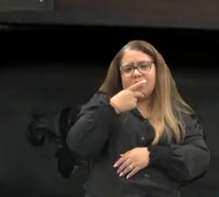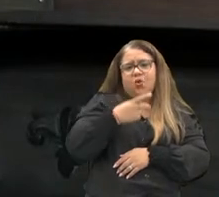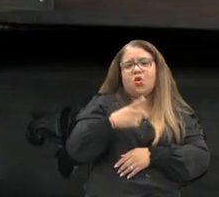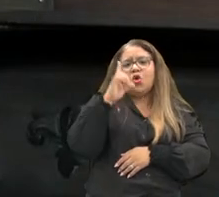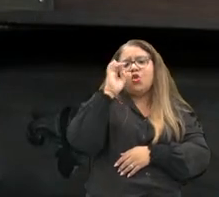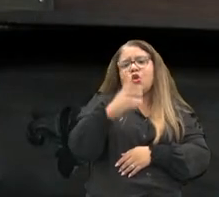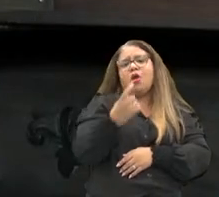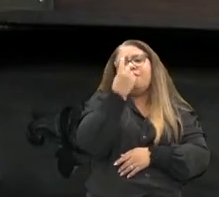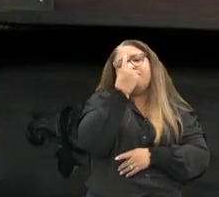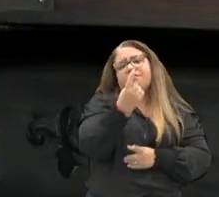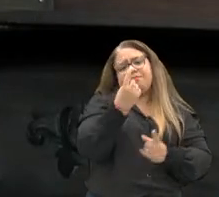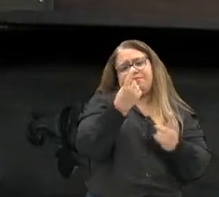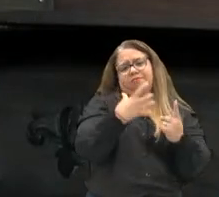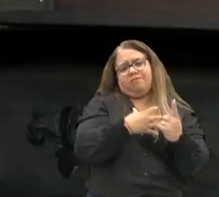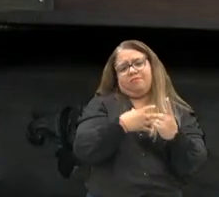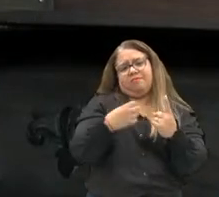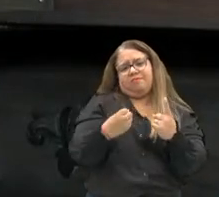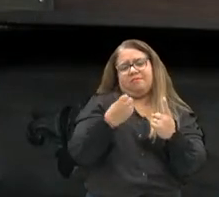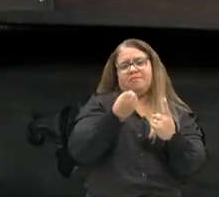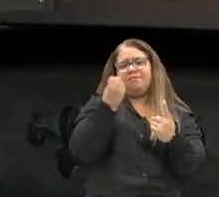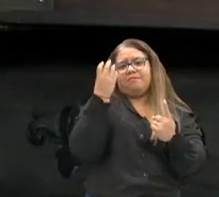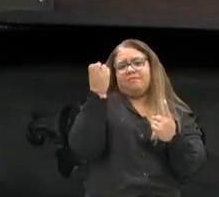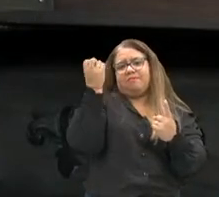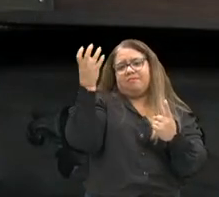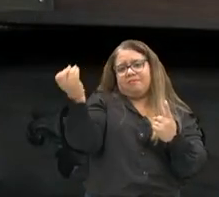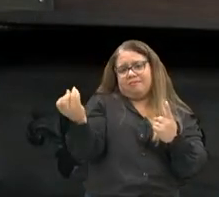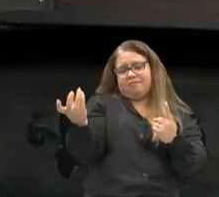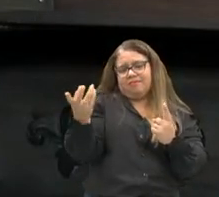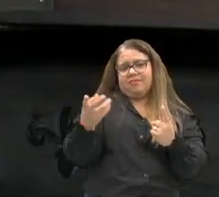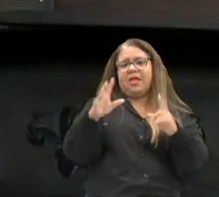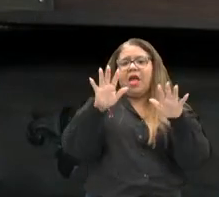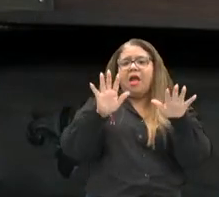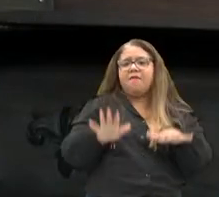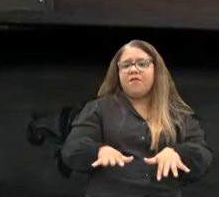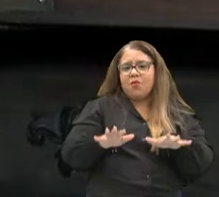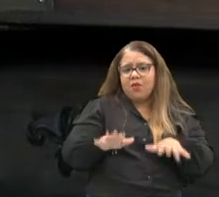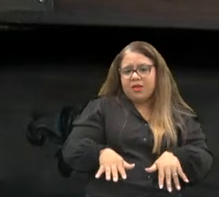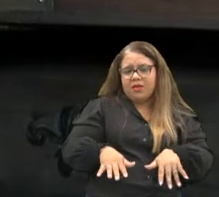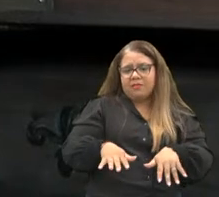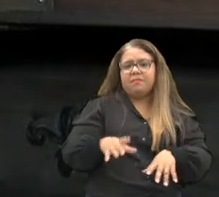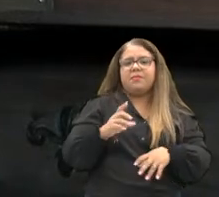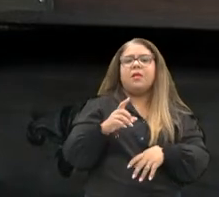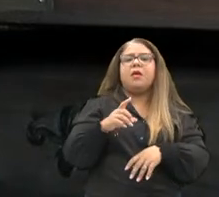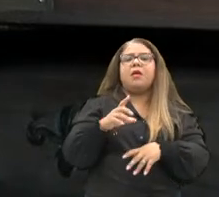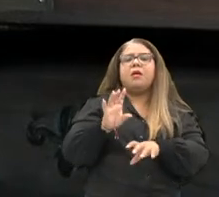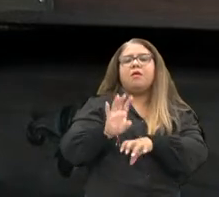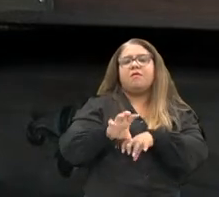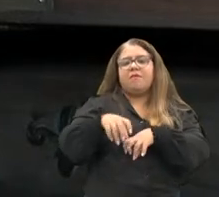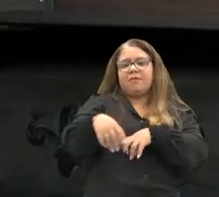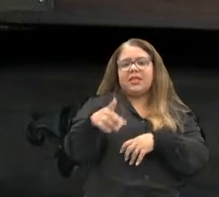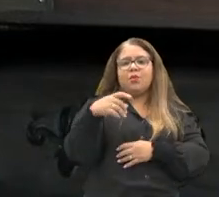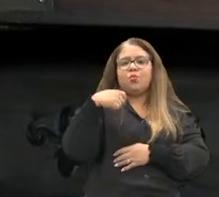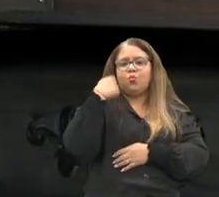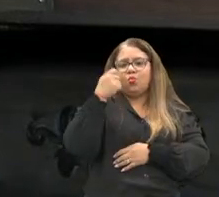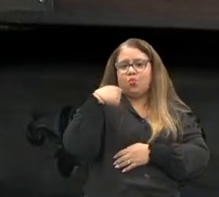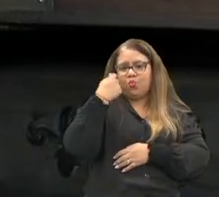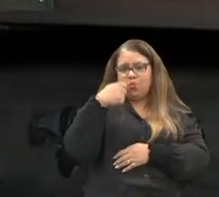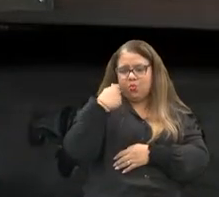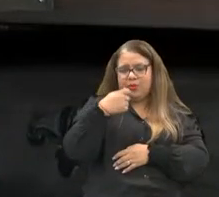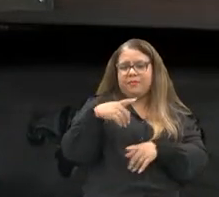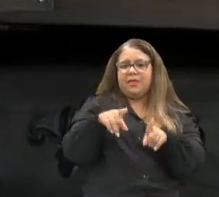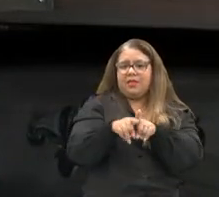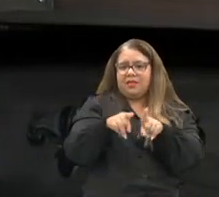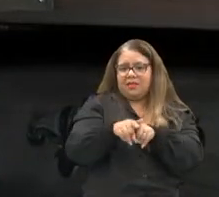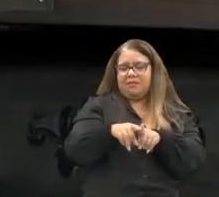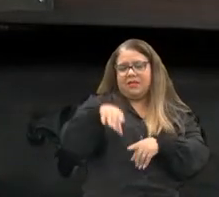filho estudando fora. Então, vovô ficou aqui, vovô formou-se em direito, e tio Filinto, isso